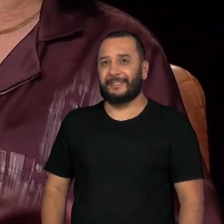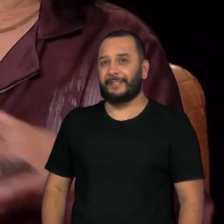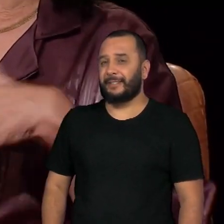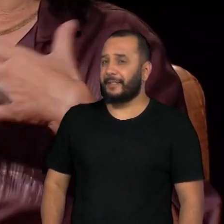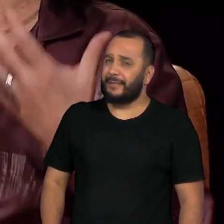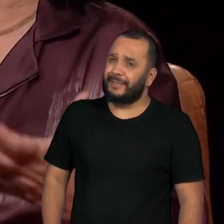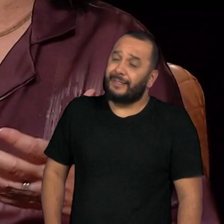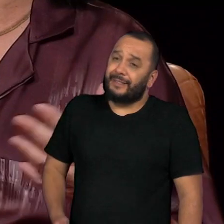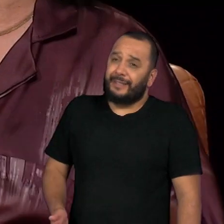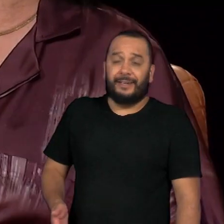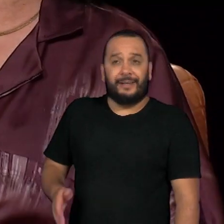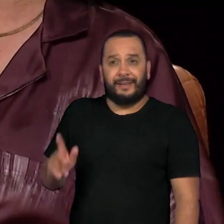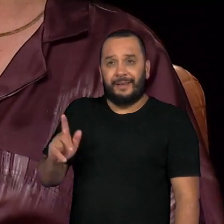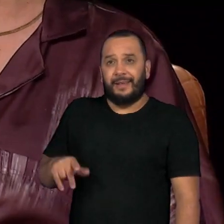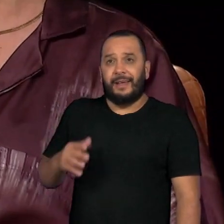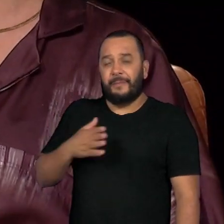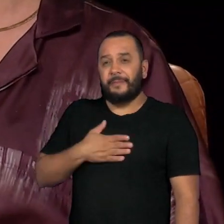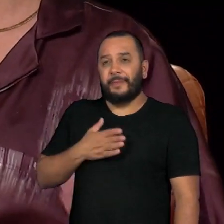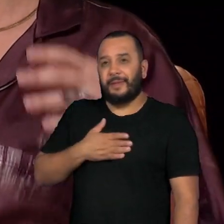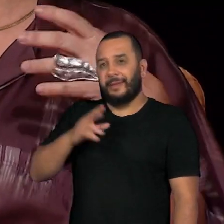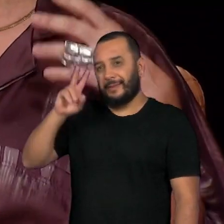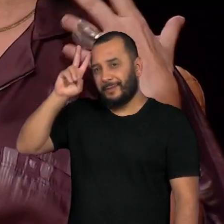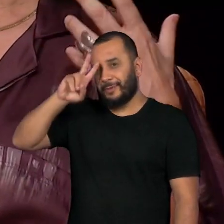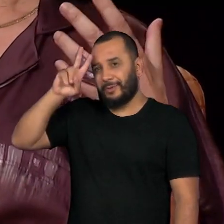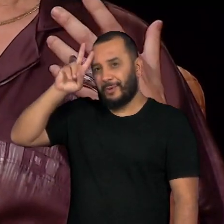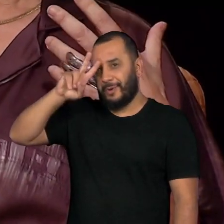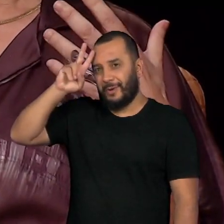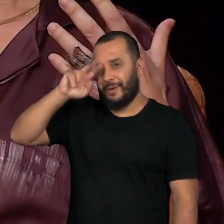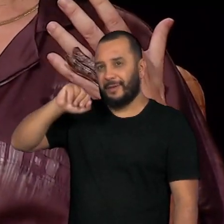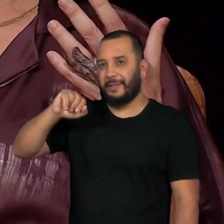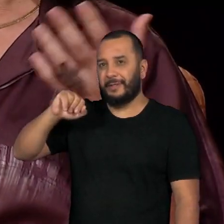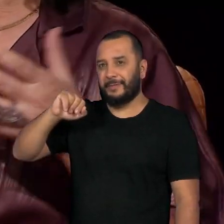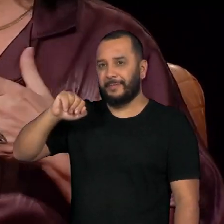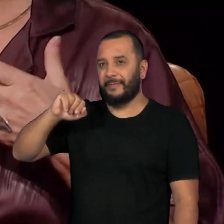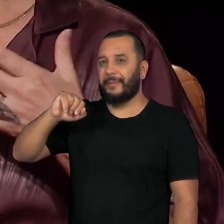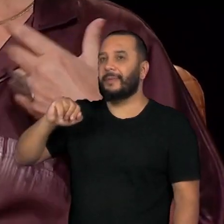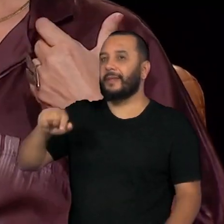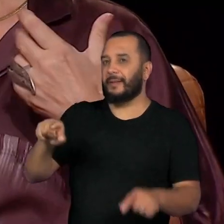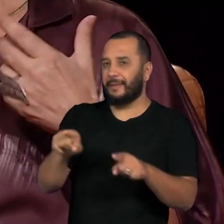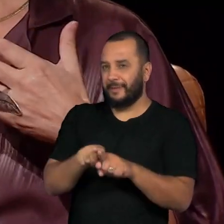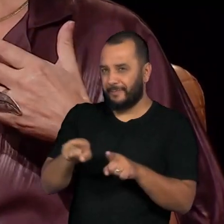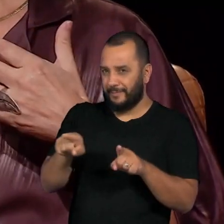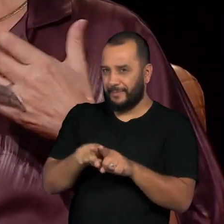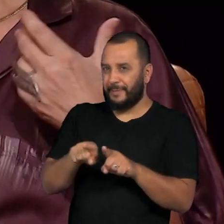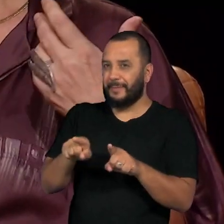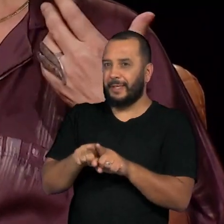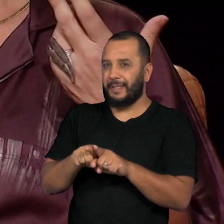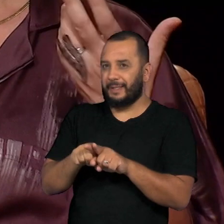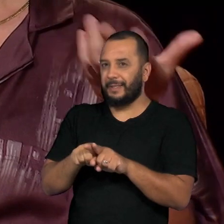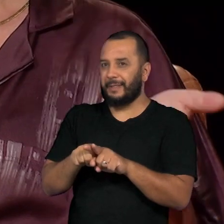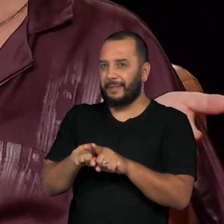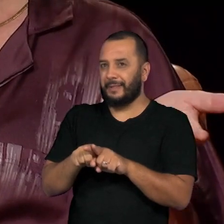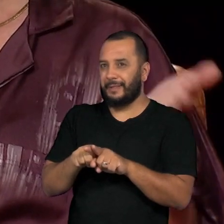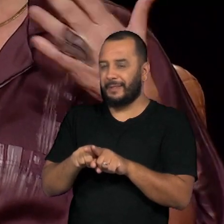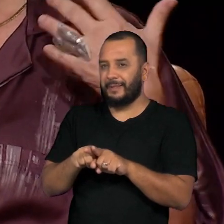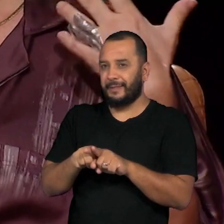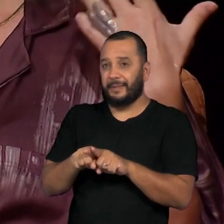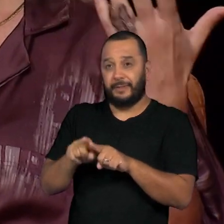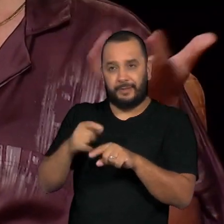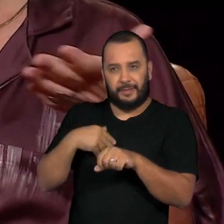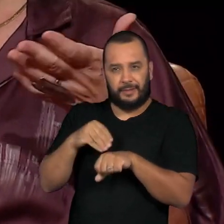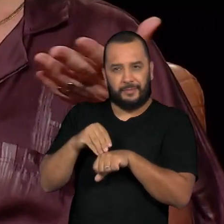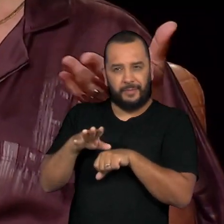E aquilo era um pouco a minha história e tinha também ali né, porque